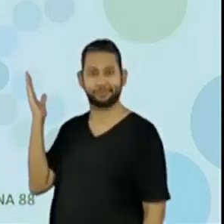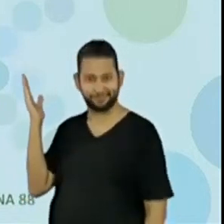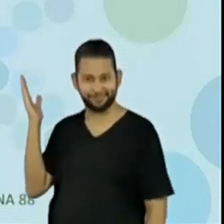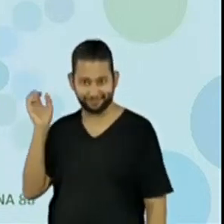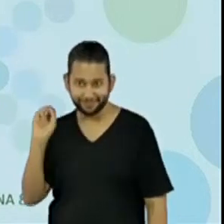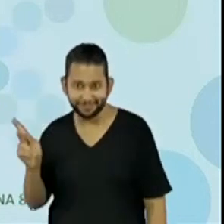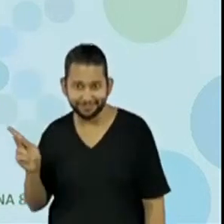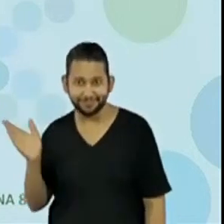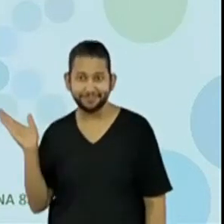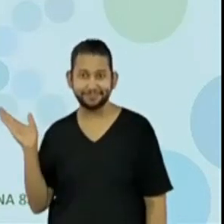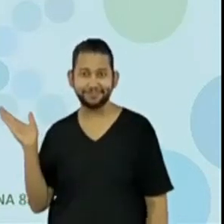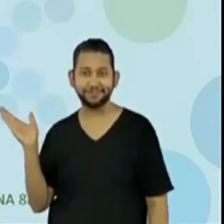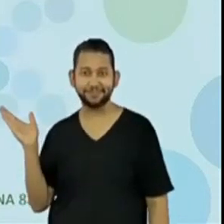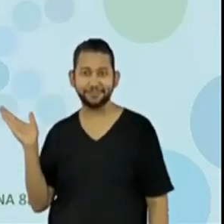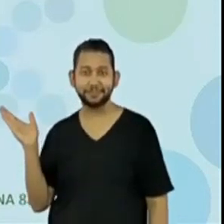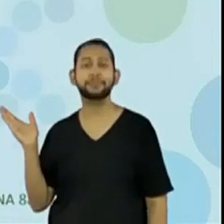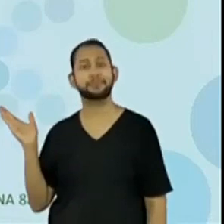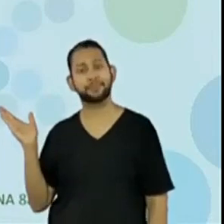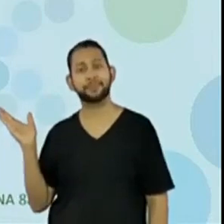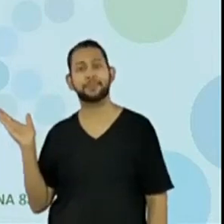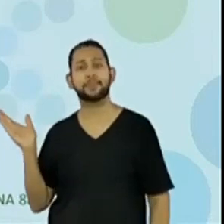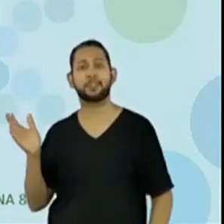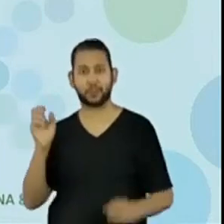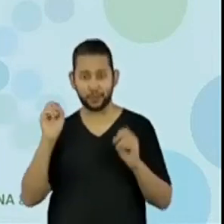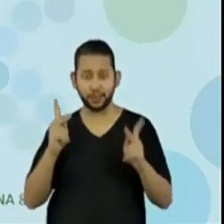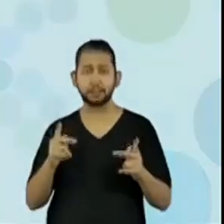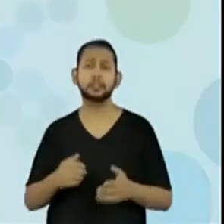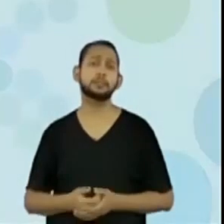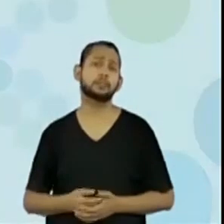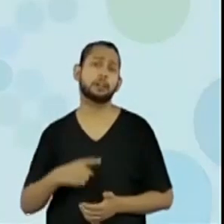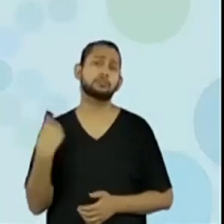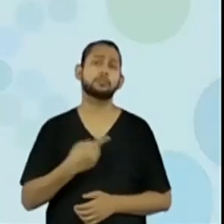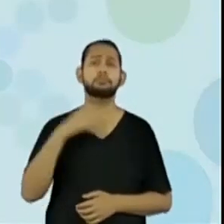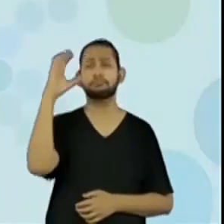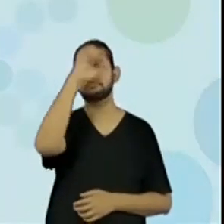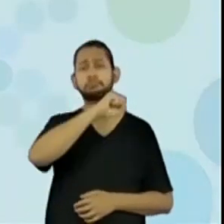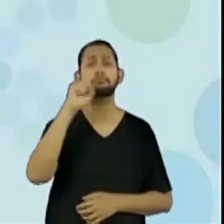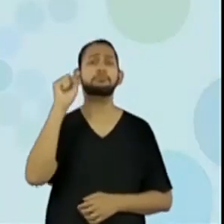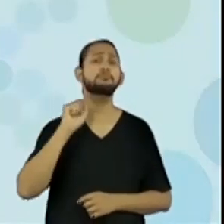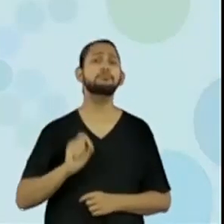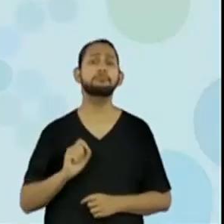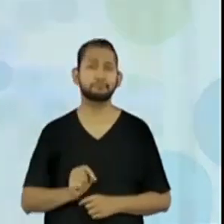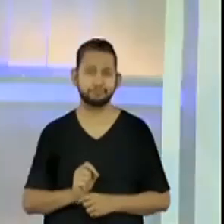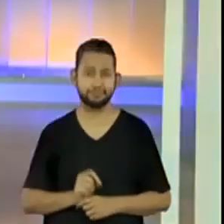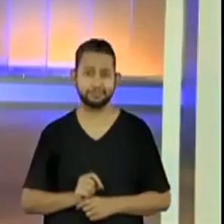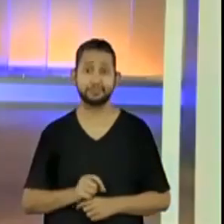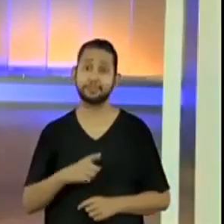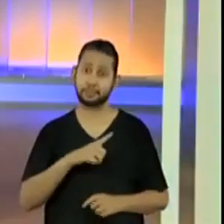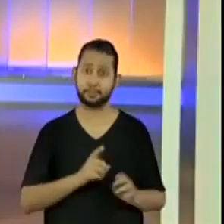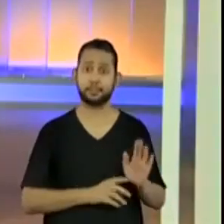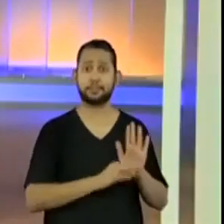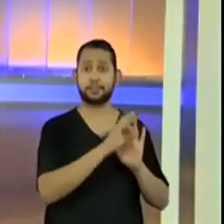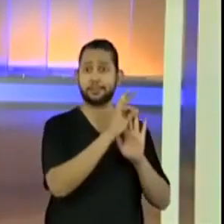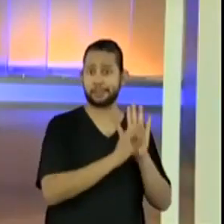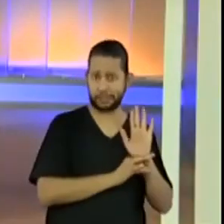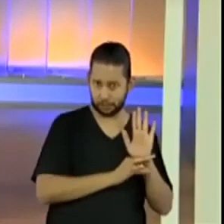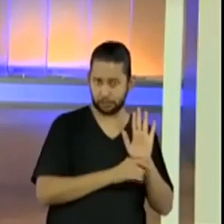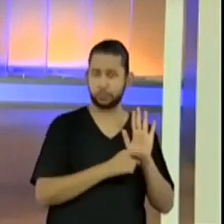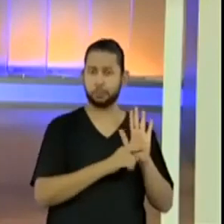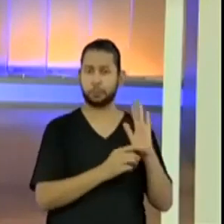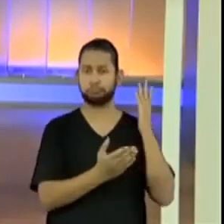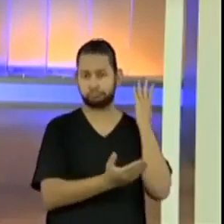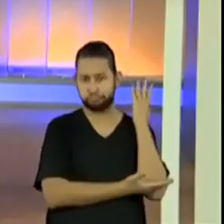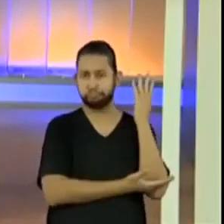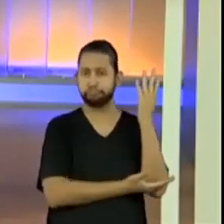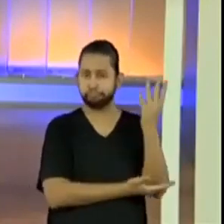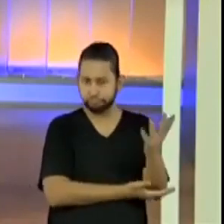Ok, alunos? Bom, o que a gente viu, então, sobre esses dois textos, que é muito importante a gente